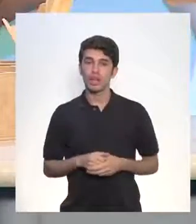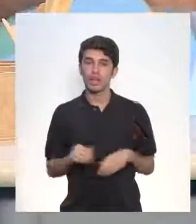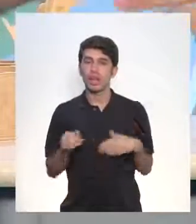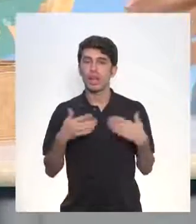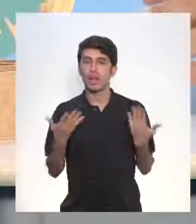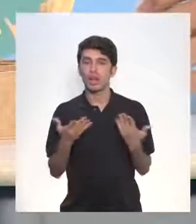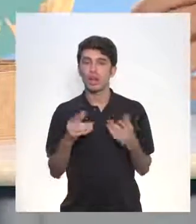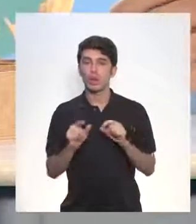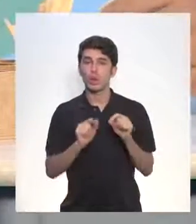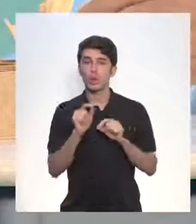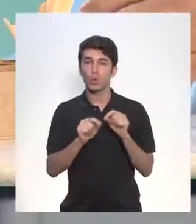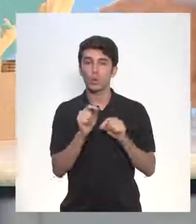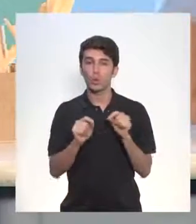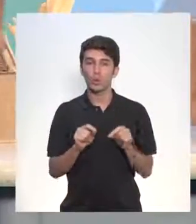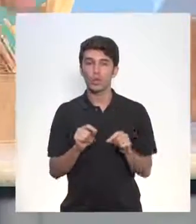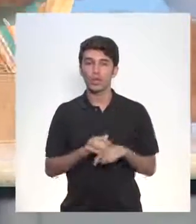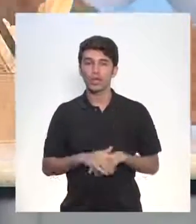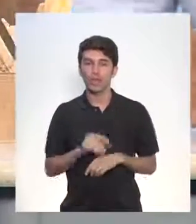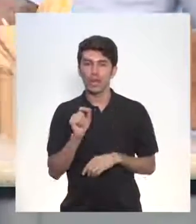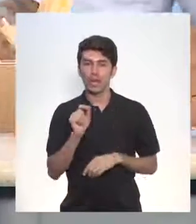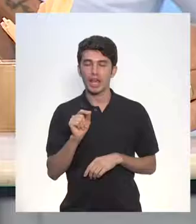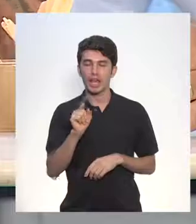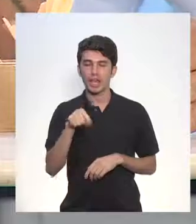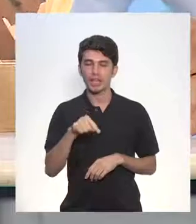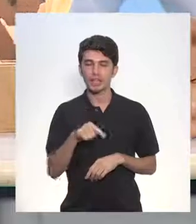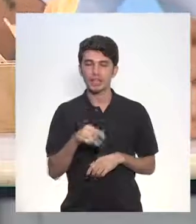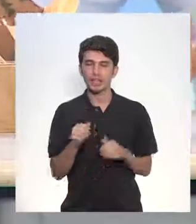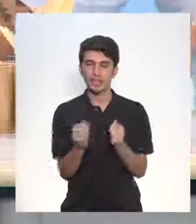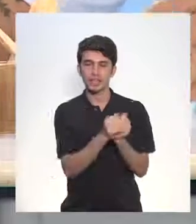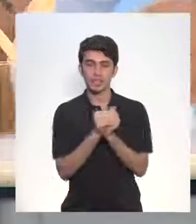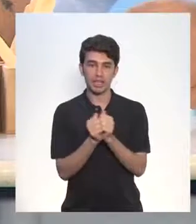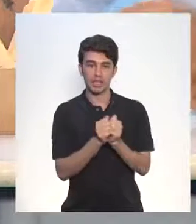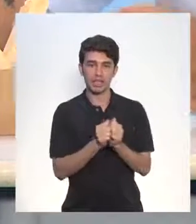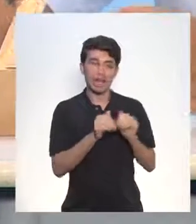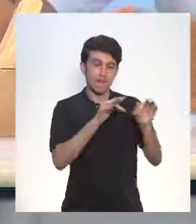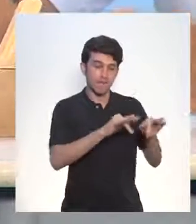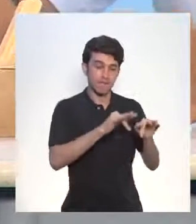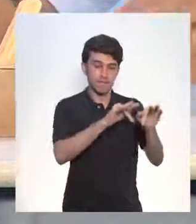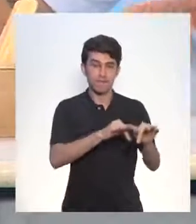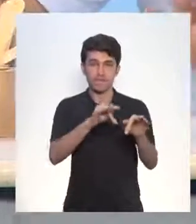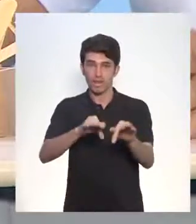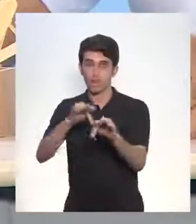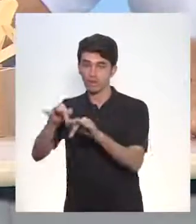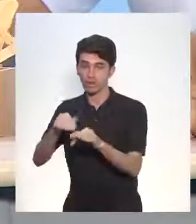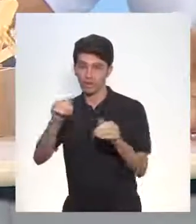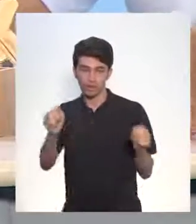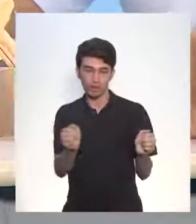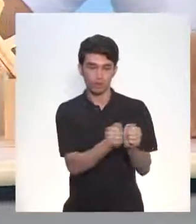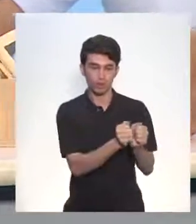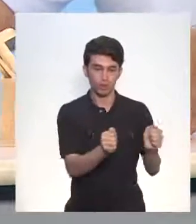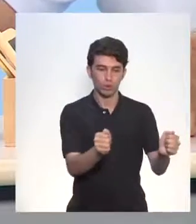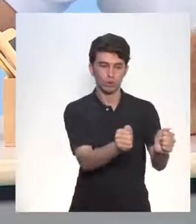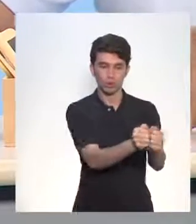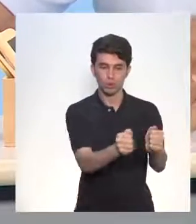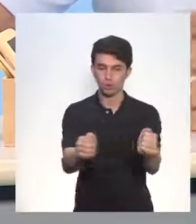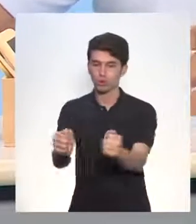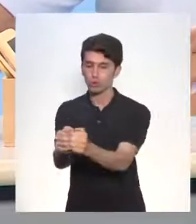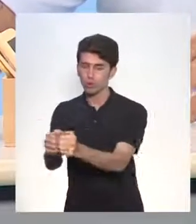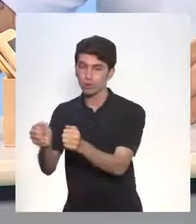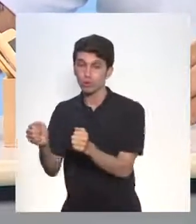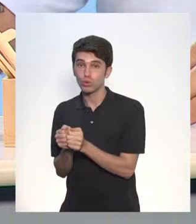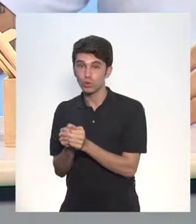o que são esses estados? Né? São feudos que se juntaram para ficar mais fortes. E